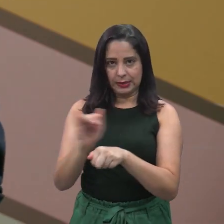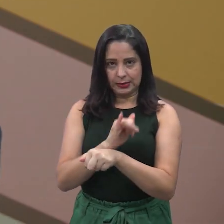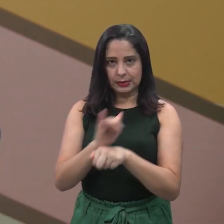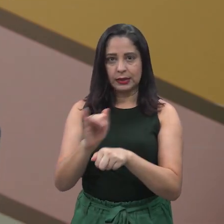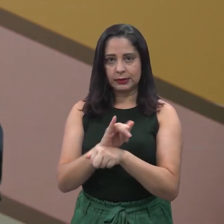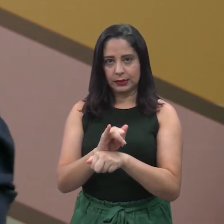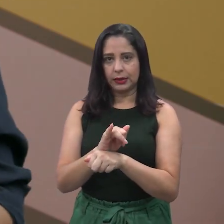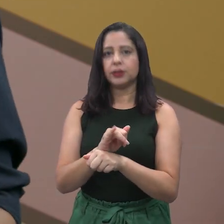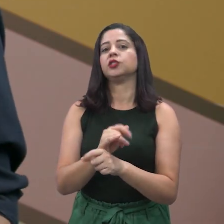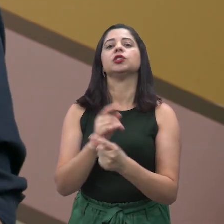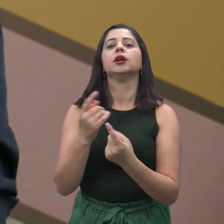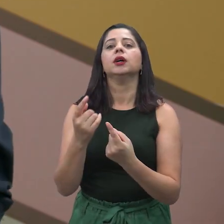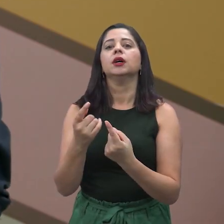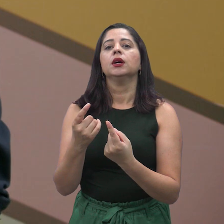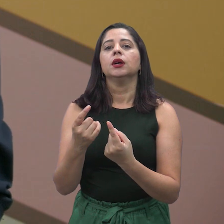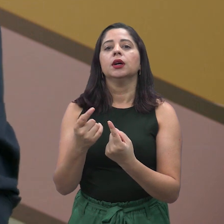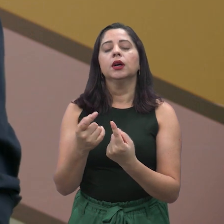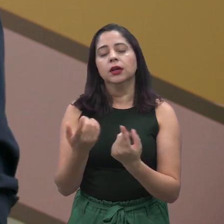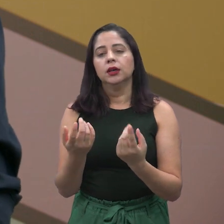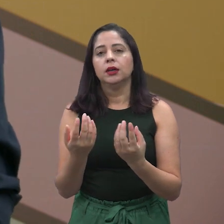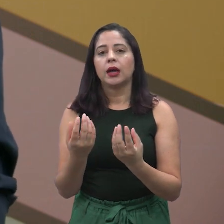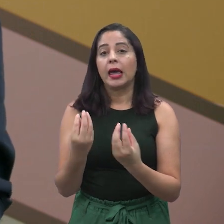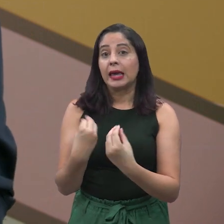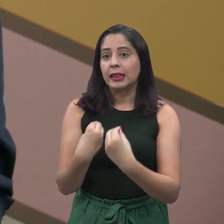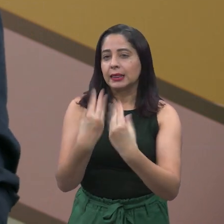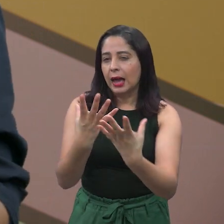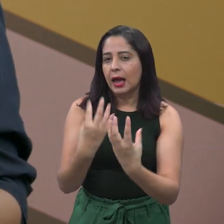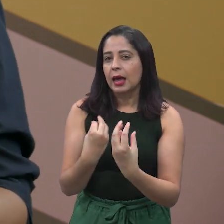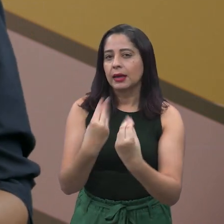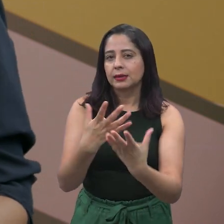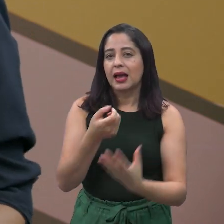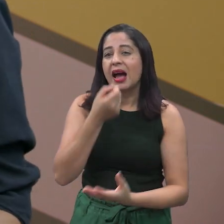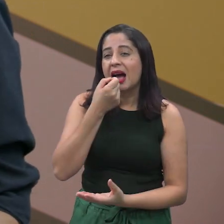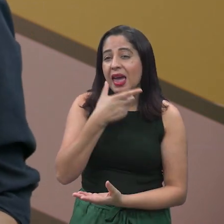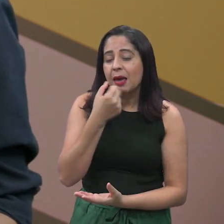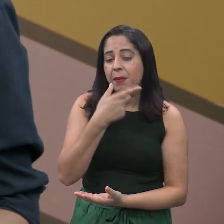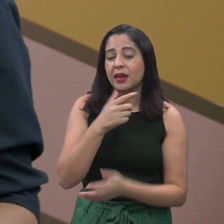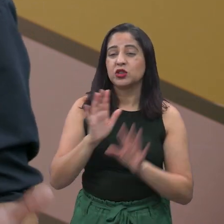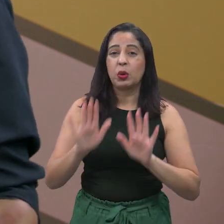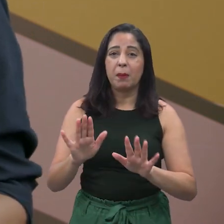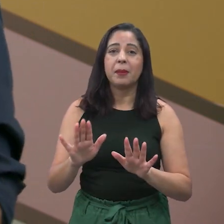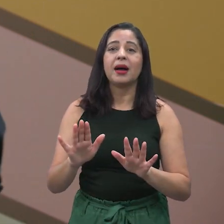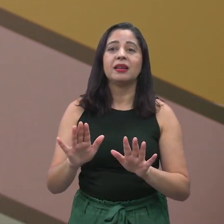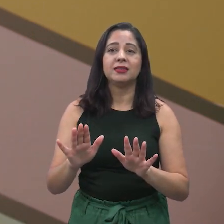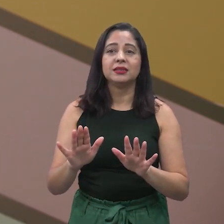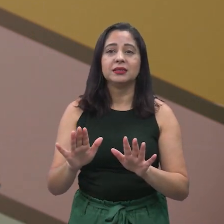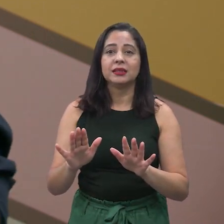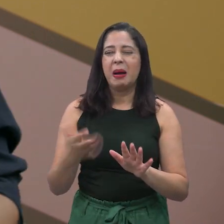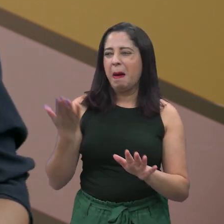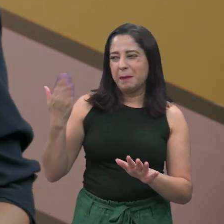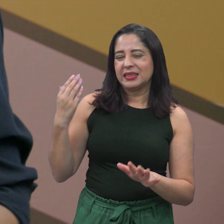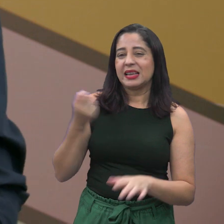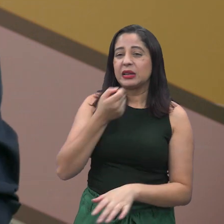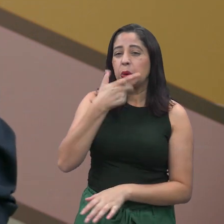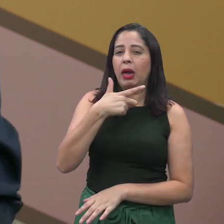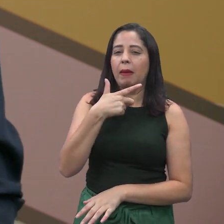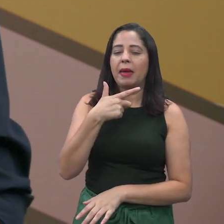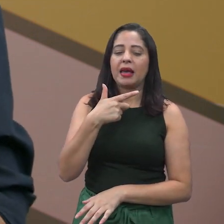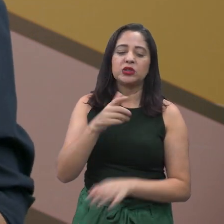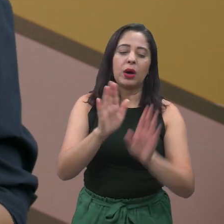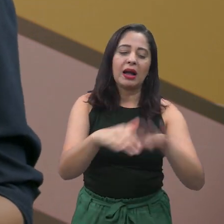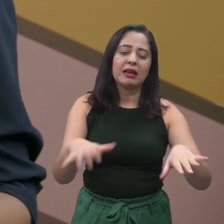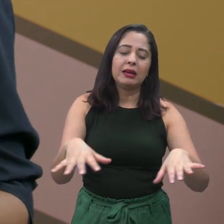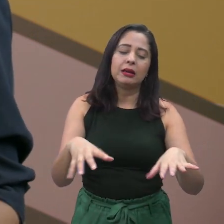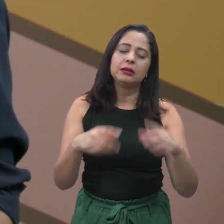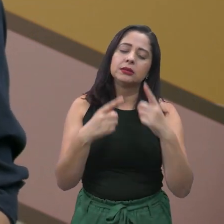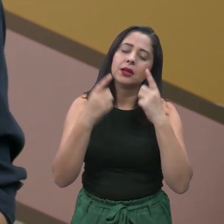o antistamínico. O que evoluiu nos antistamínicos é que os primeiros davam muito sono, e os atuais não. E até o jeito de dar, porque tem